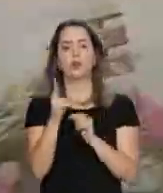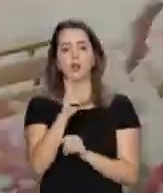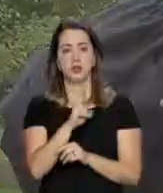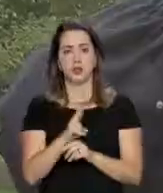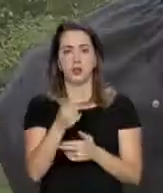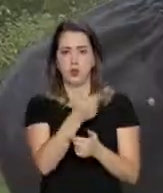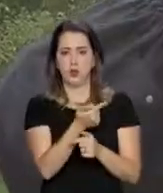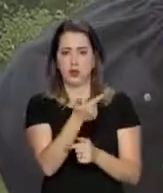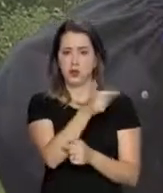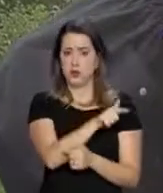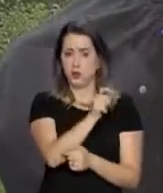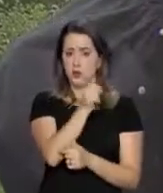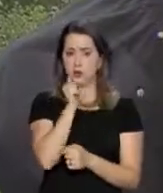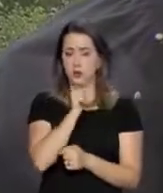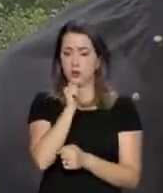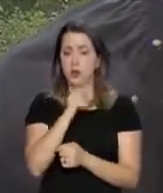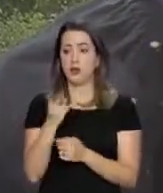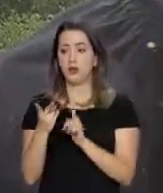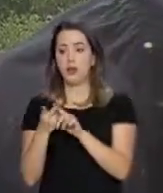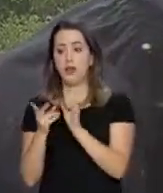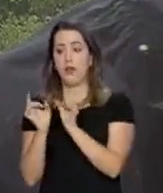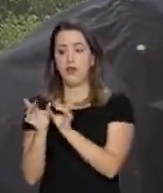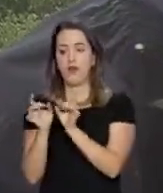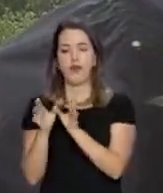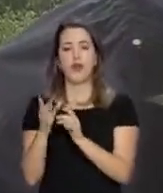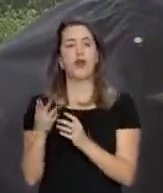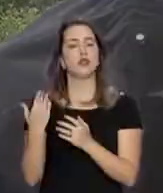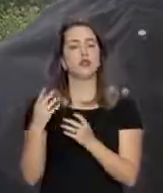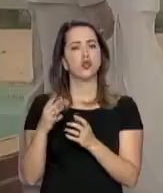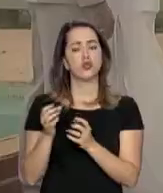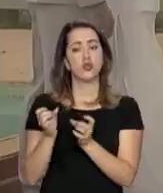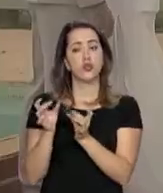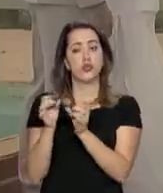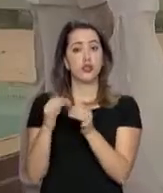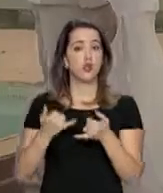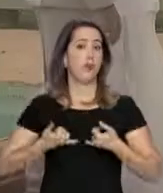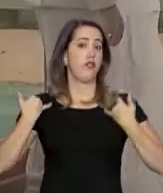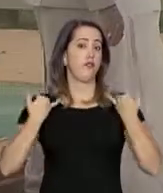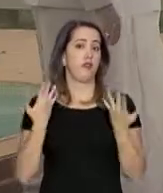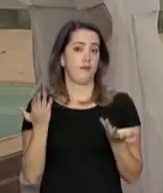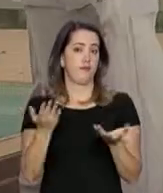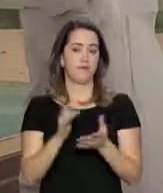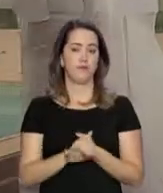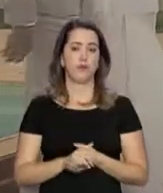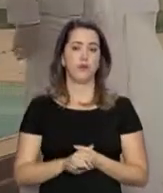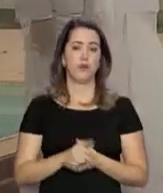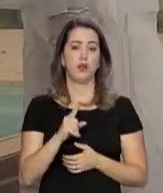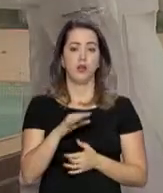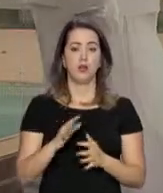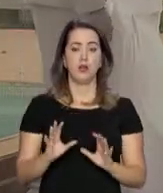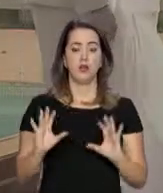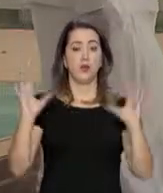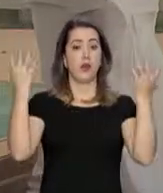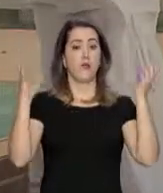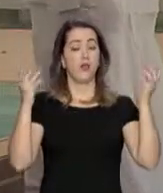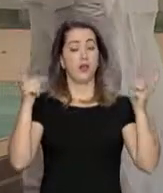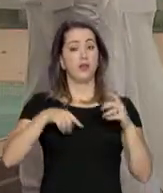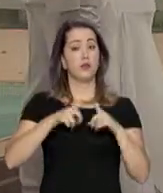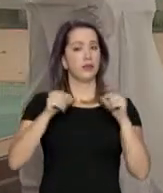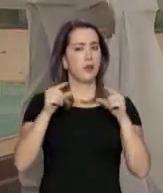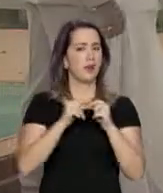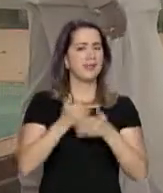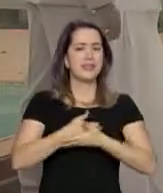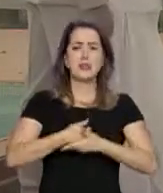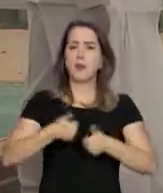naiane e fornecedora de decorações para eventos no mercado de eventos ele é crescente em brasília é o